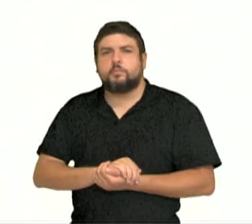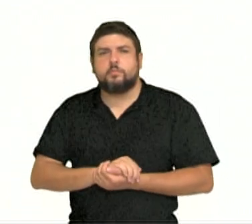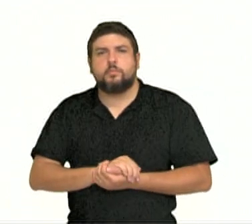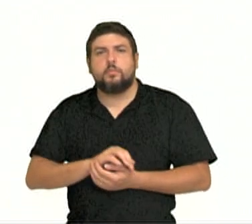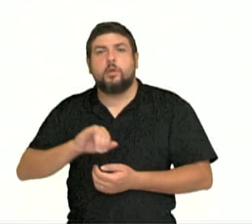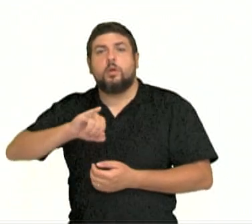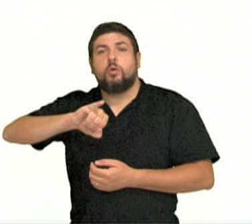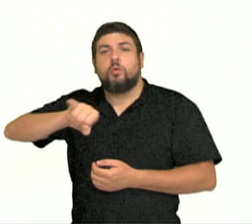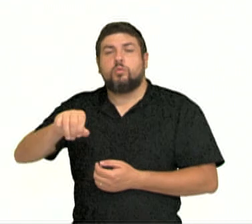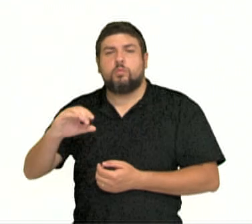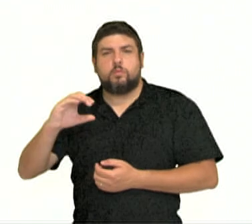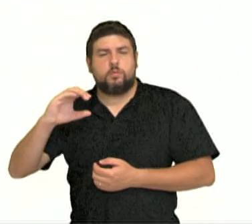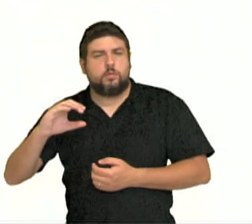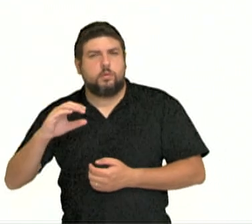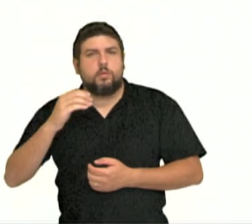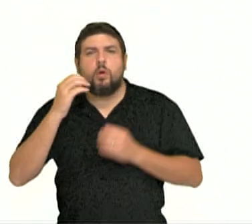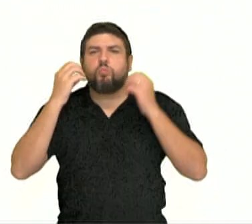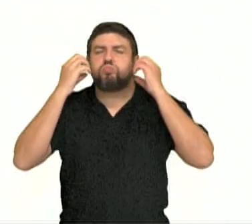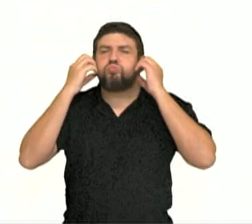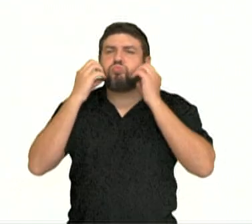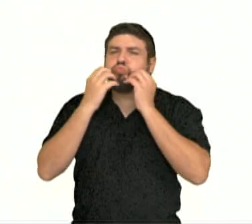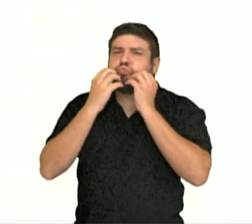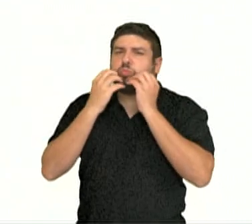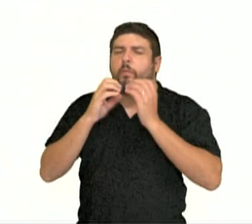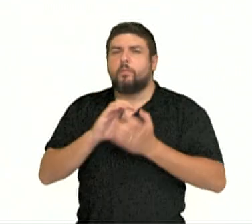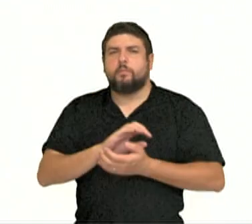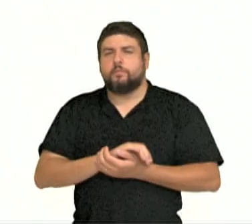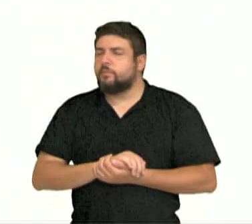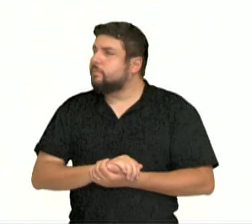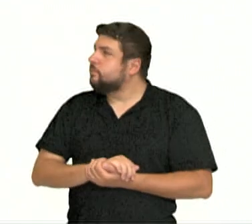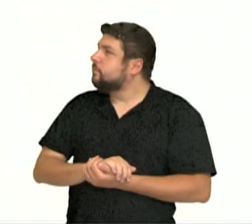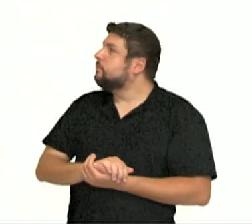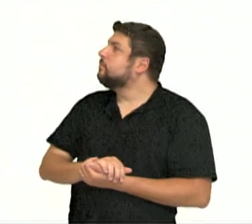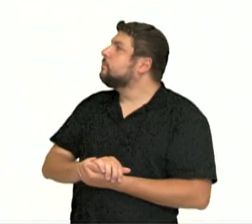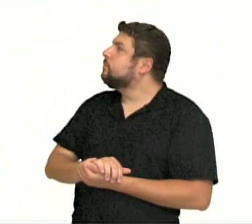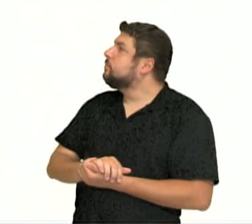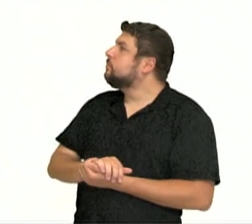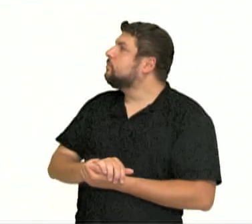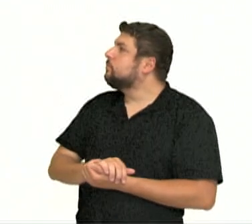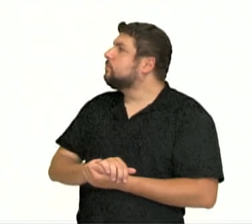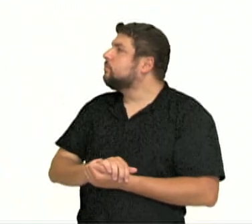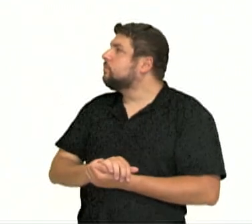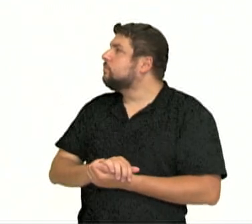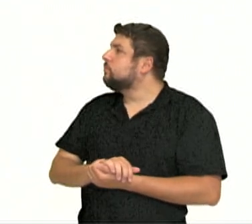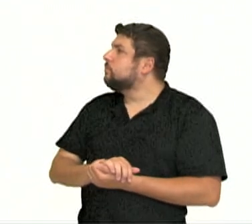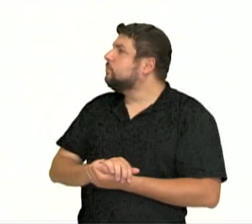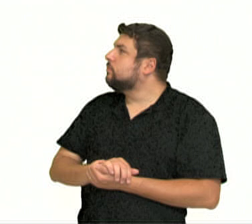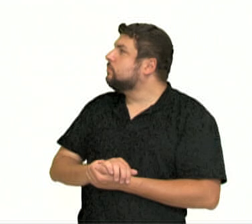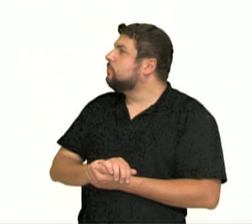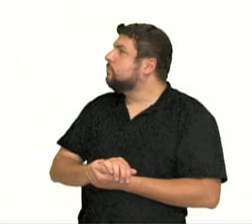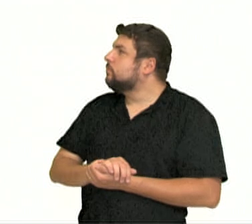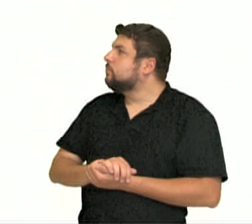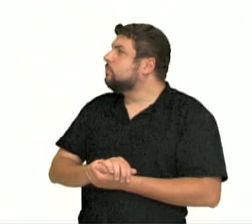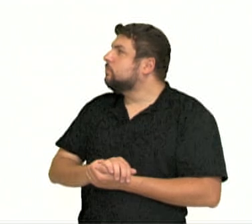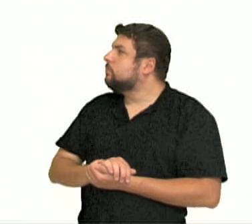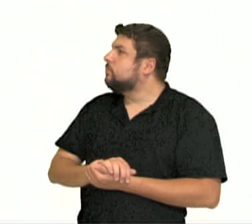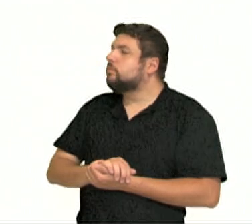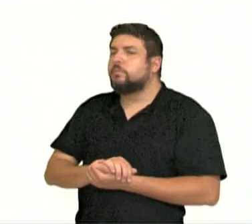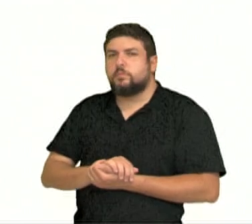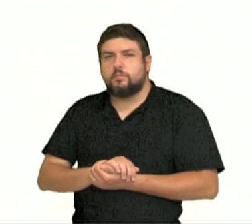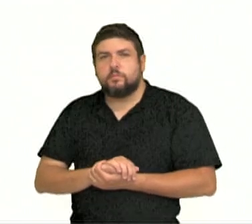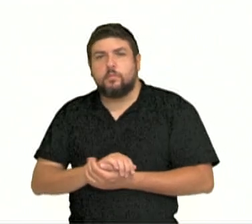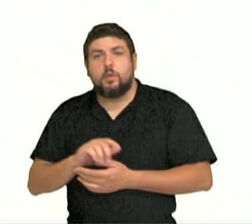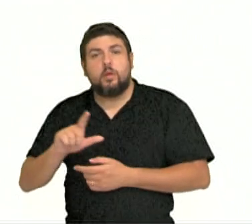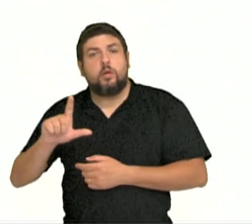Carlos, ou Juan Carlos mesmo, leva barba. Lola viene a los conciertos llevando coleta en el pelo. Lola vem